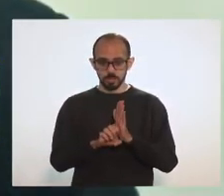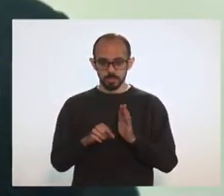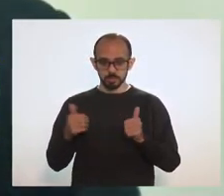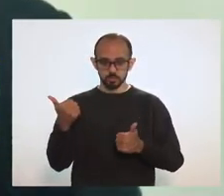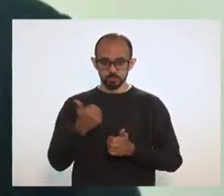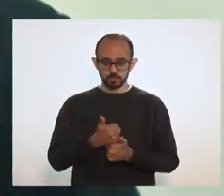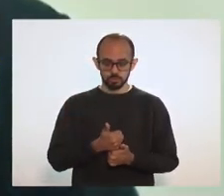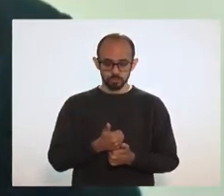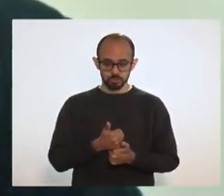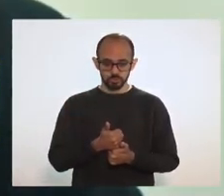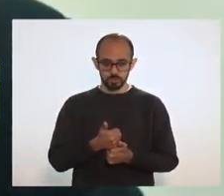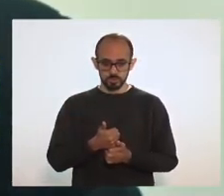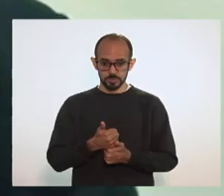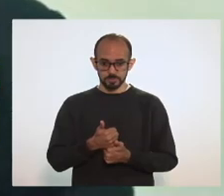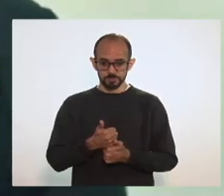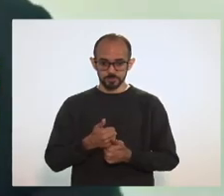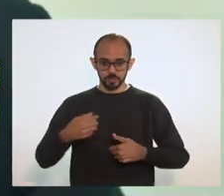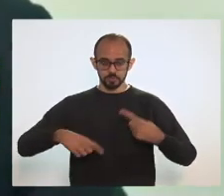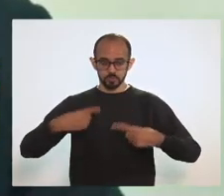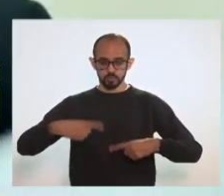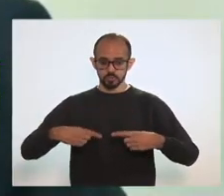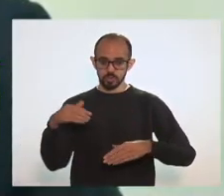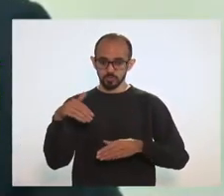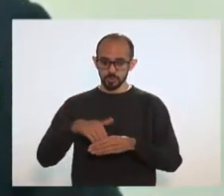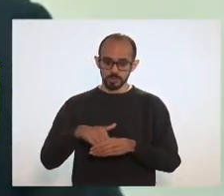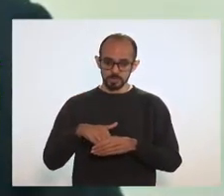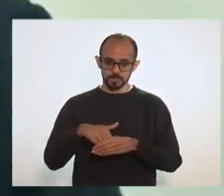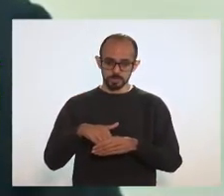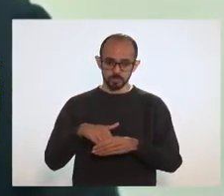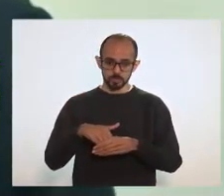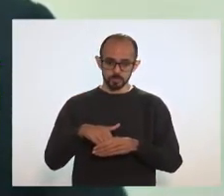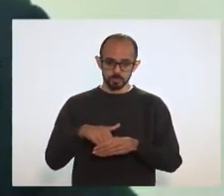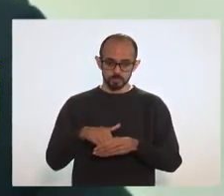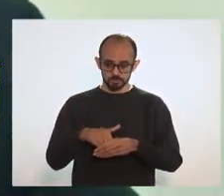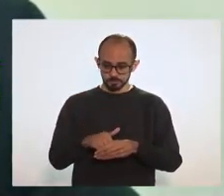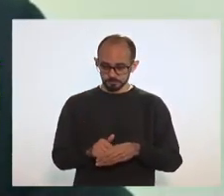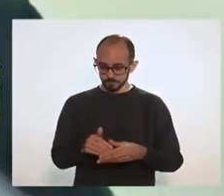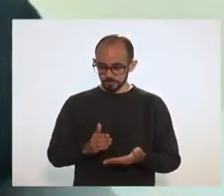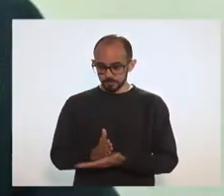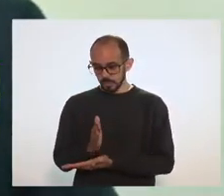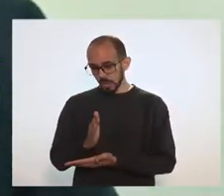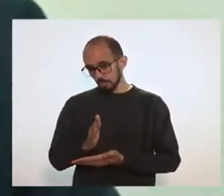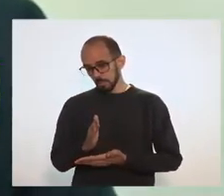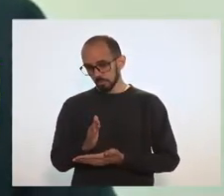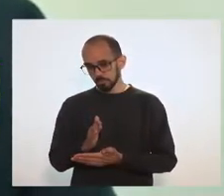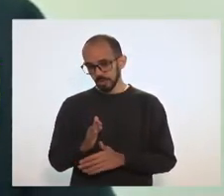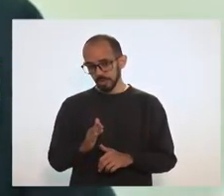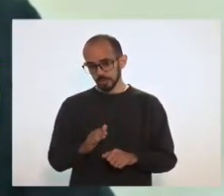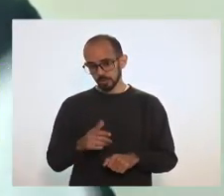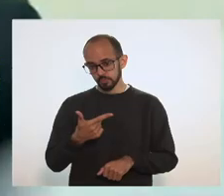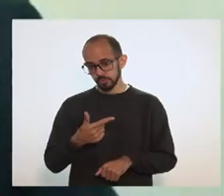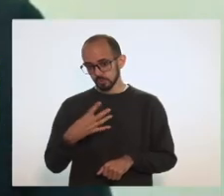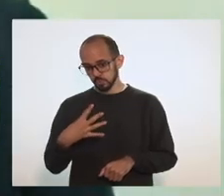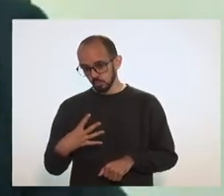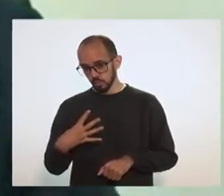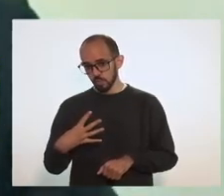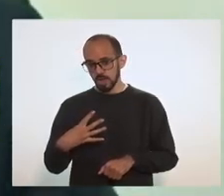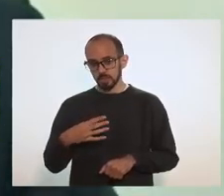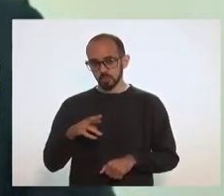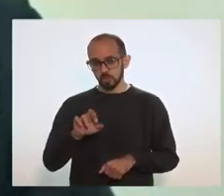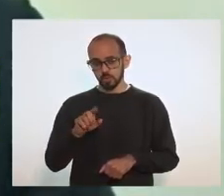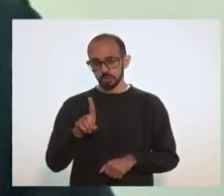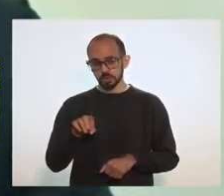projeto de lei 1246/2012, o parecer é favorável às emendas 1 a 9, prejudicada a emenda 10, concluindo por